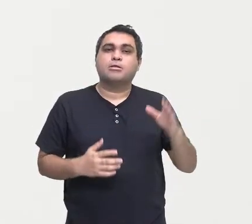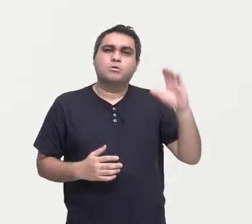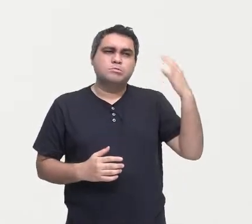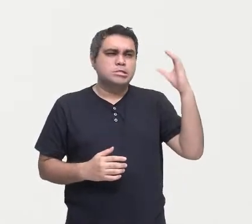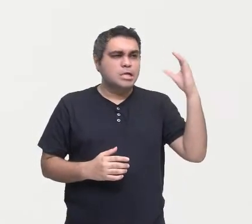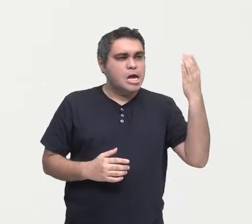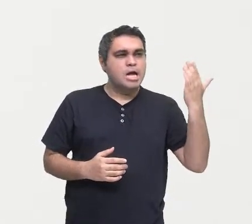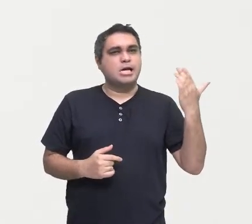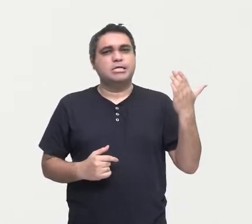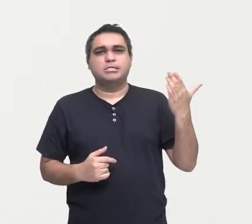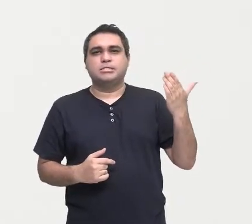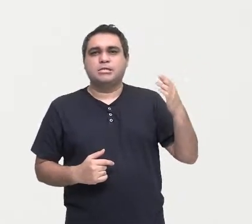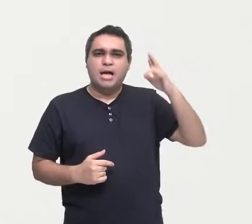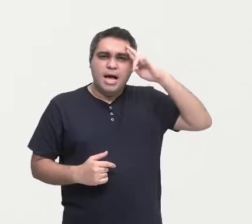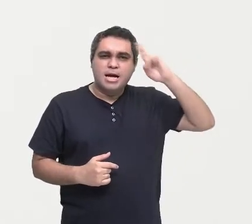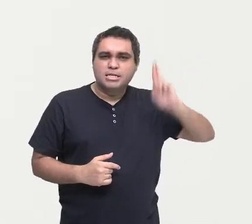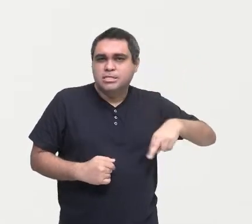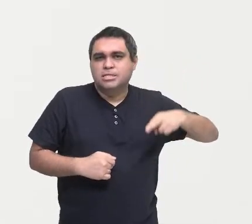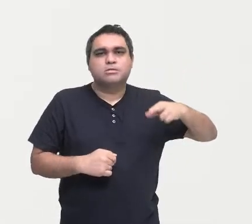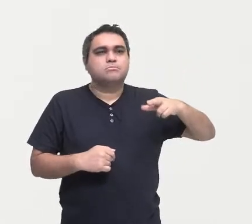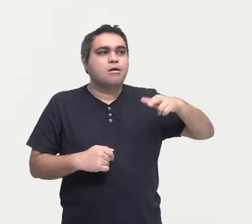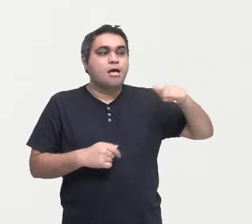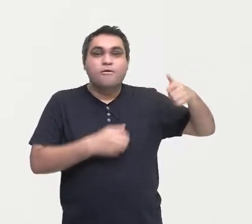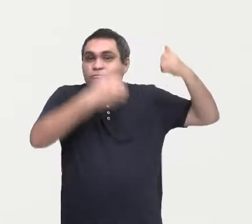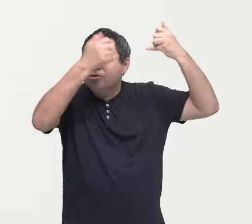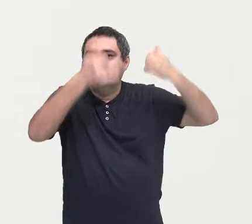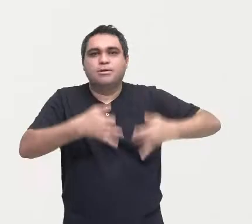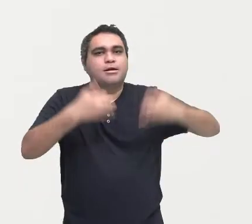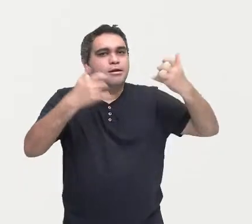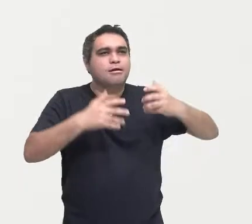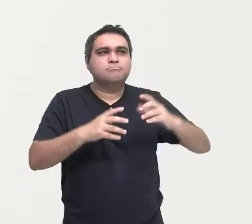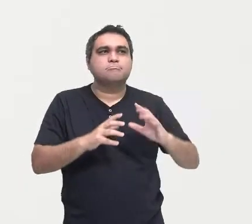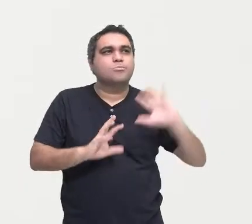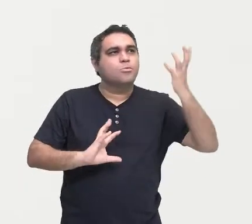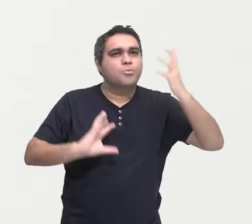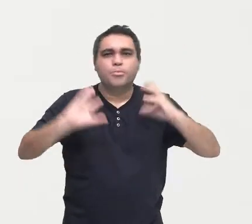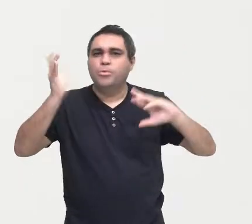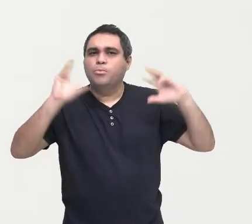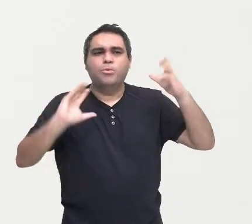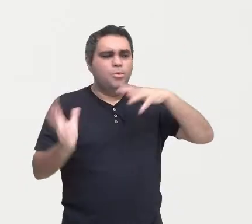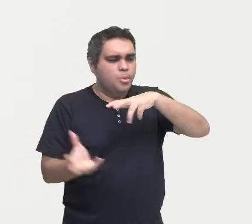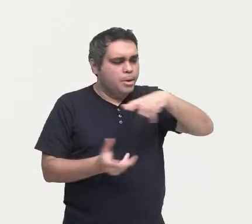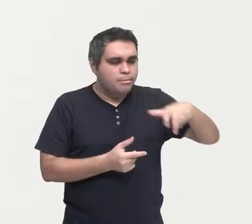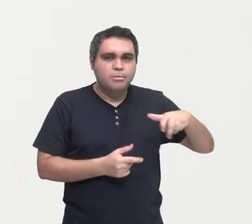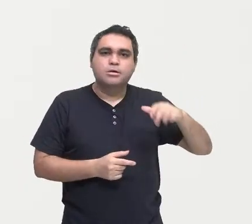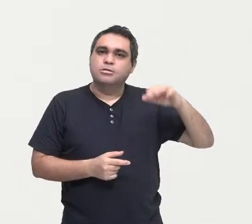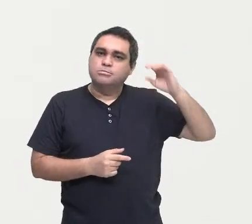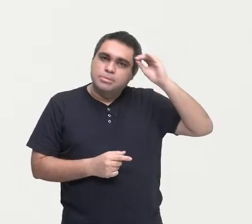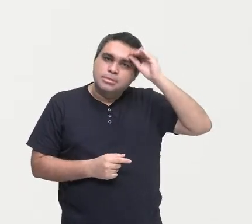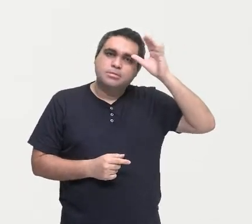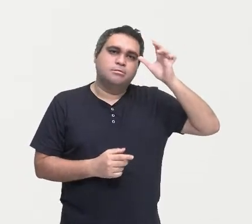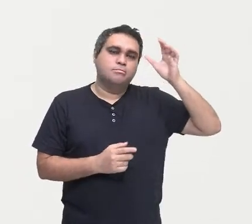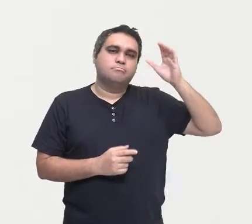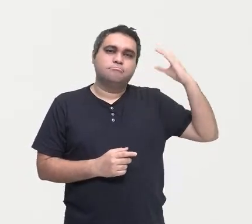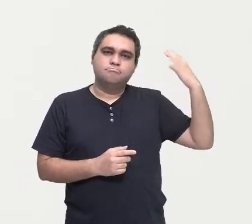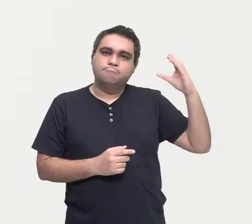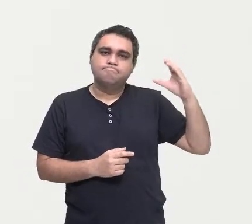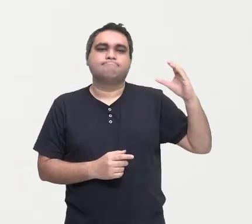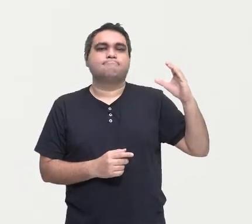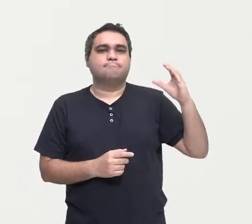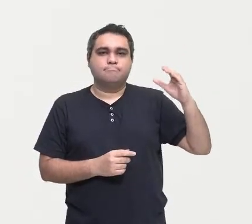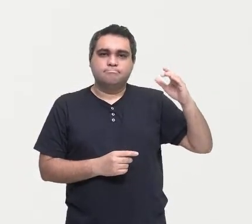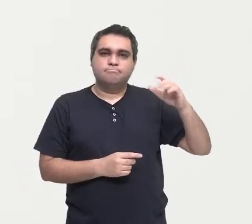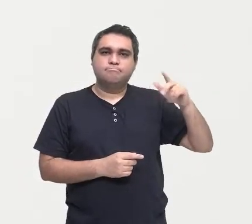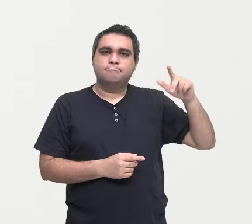vai explicar tudo o que ocorre, né? Então, lembre-se que estamos saindo ali do teocentrismo, onde tudo era